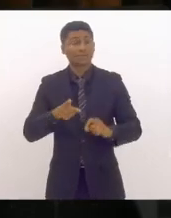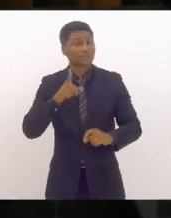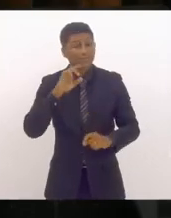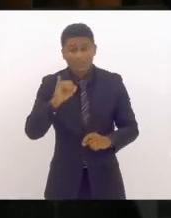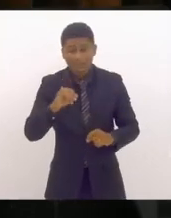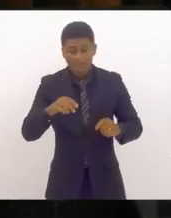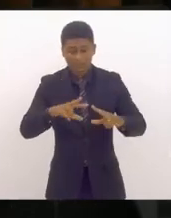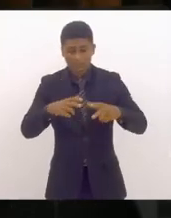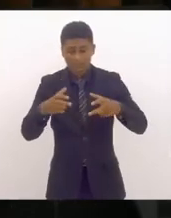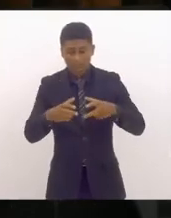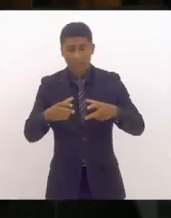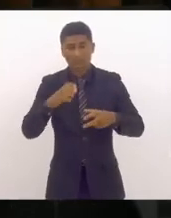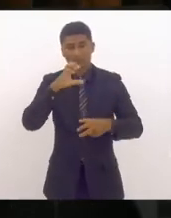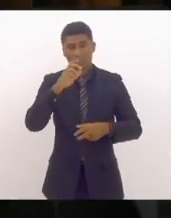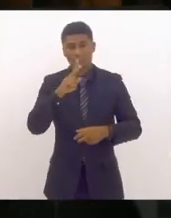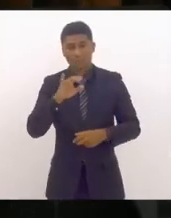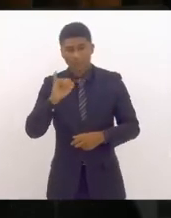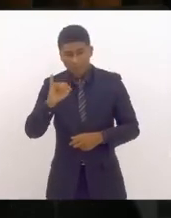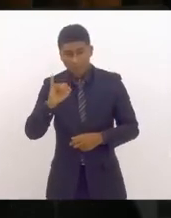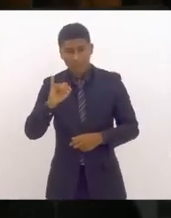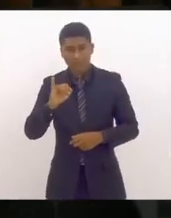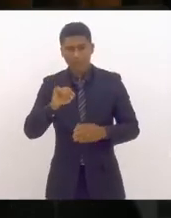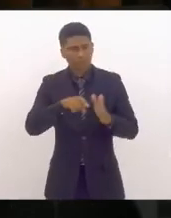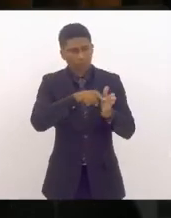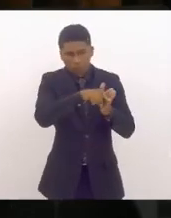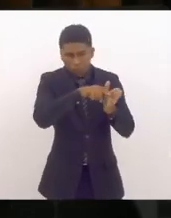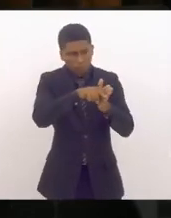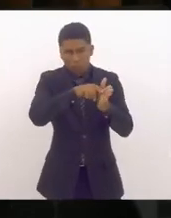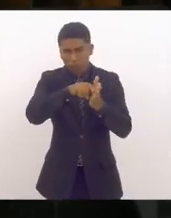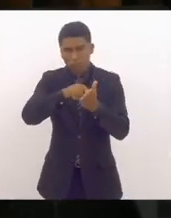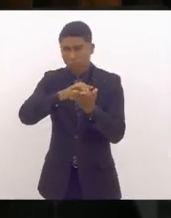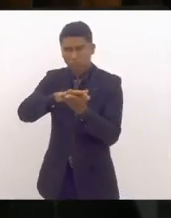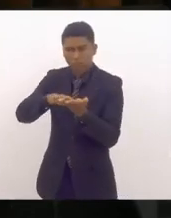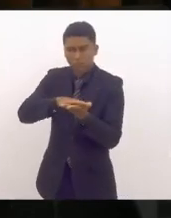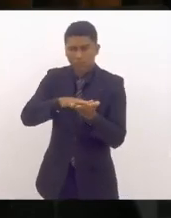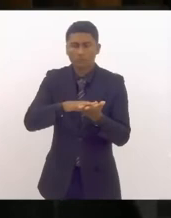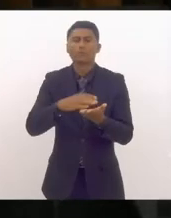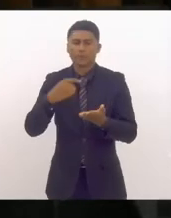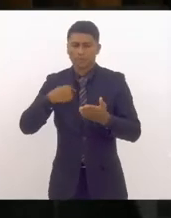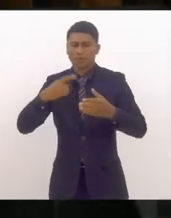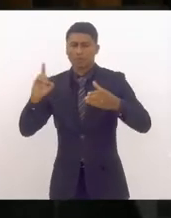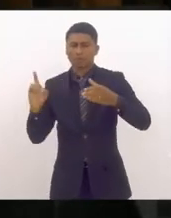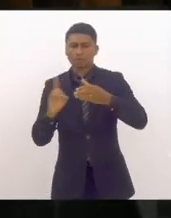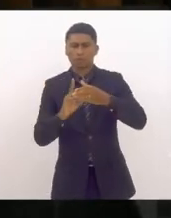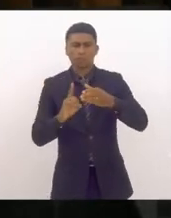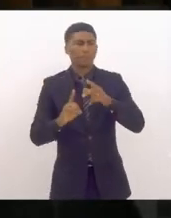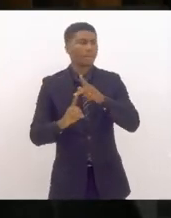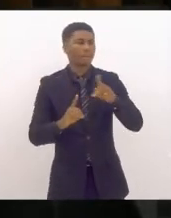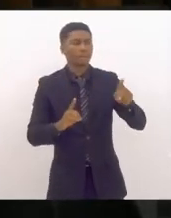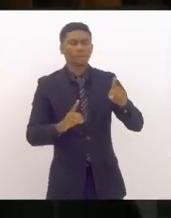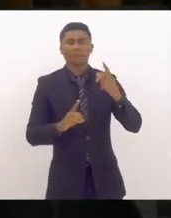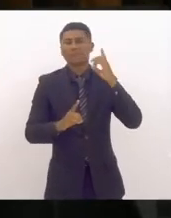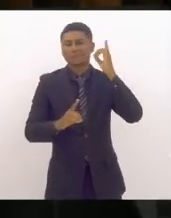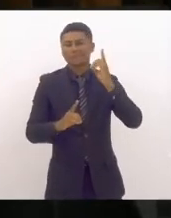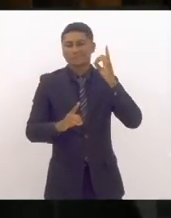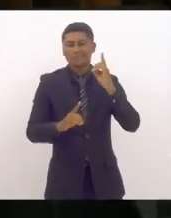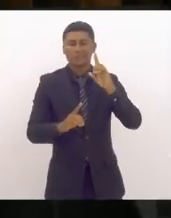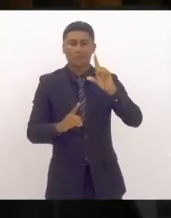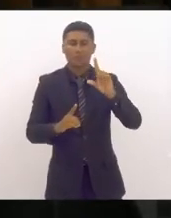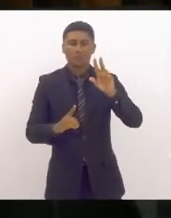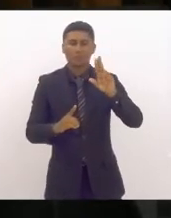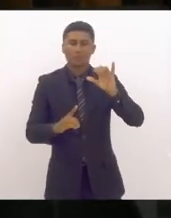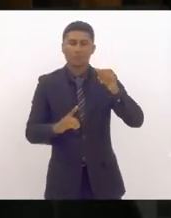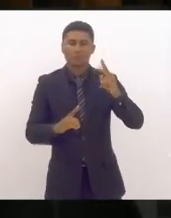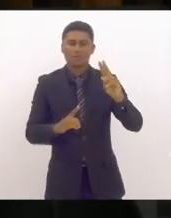CPI, do qual faço parte, presidida pela deputada Lucinha, que já vai